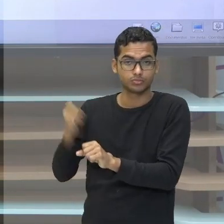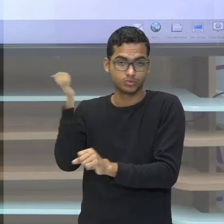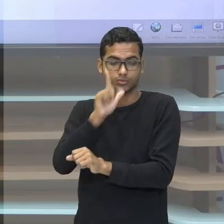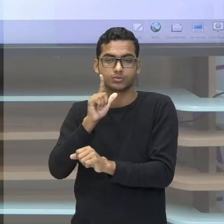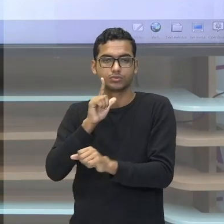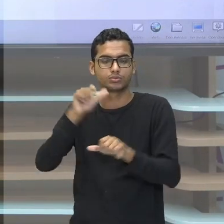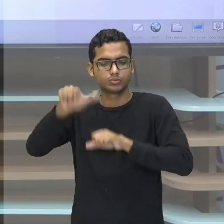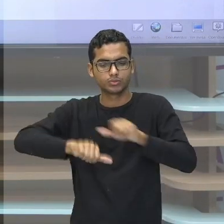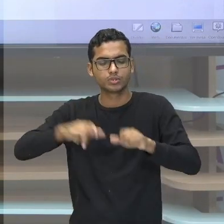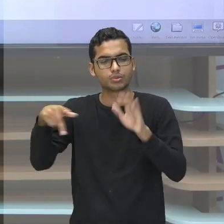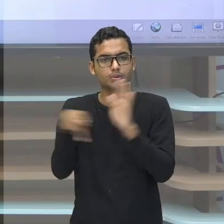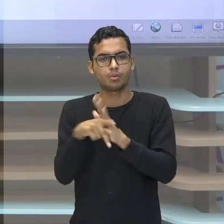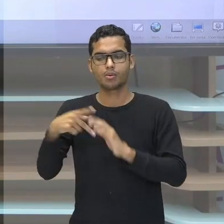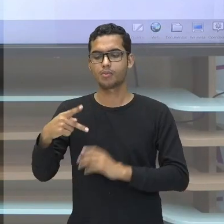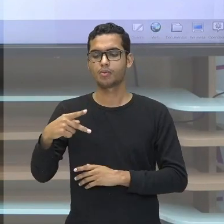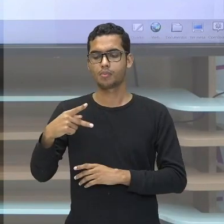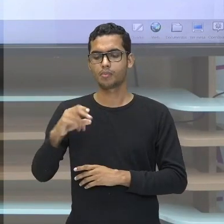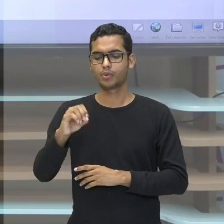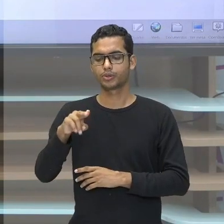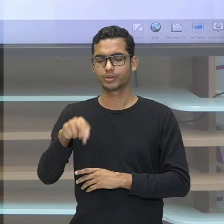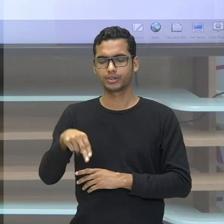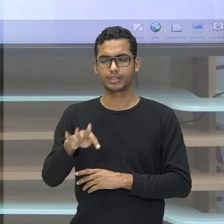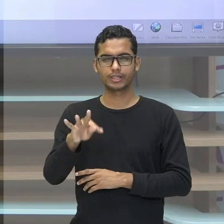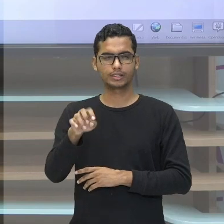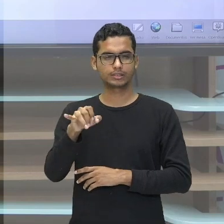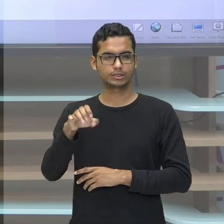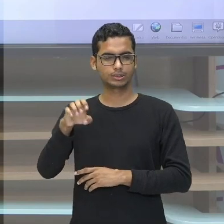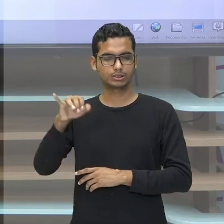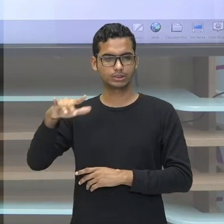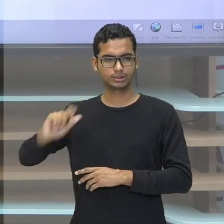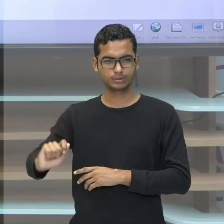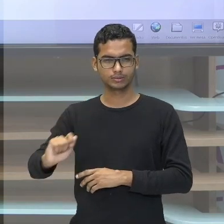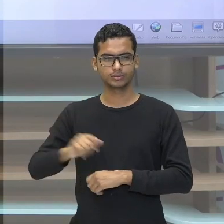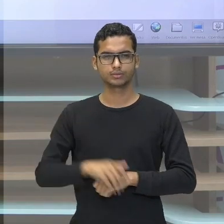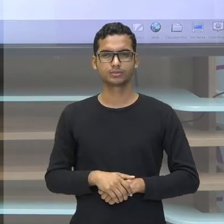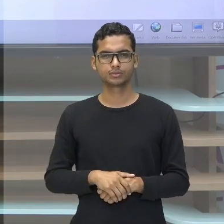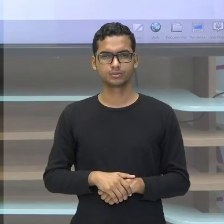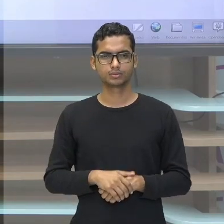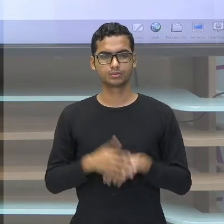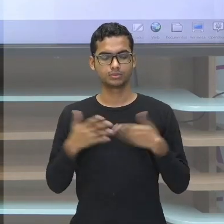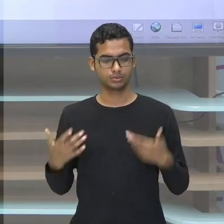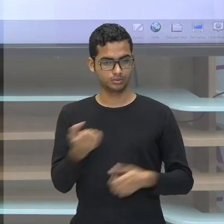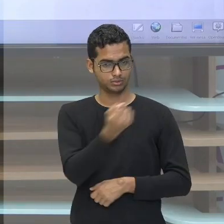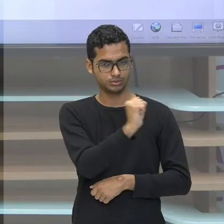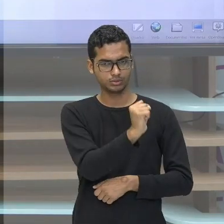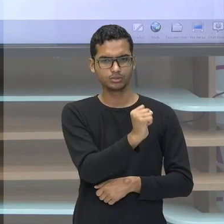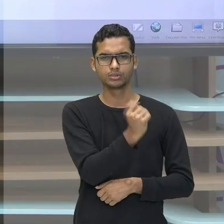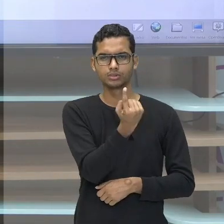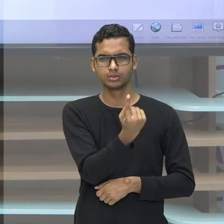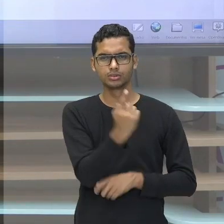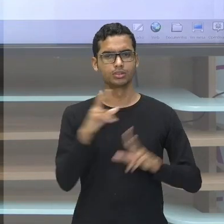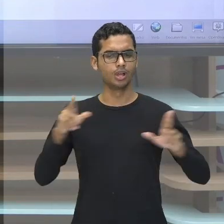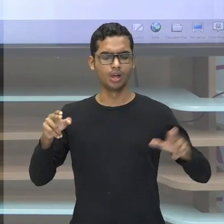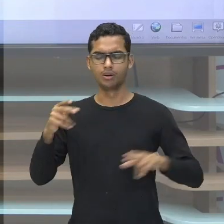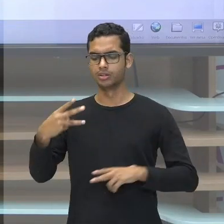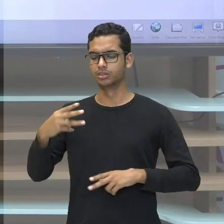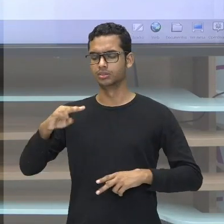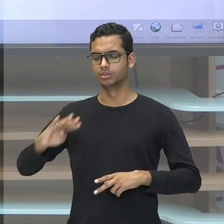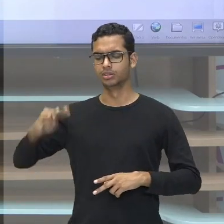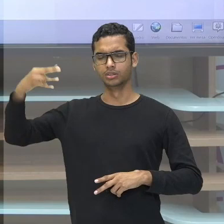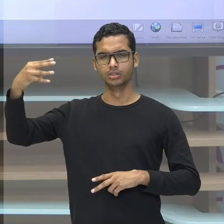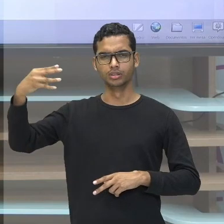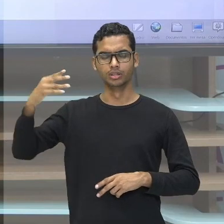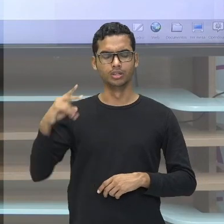potência. Então, 81 é a mesma coisa que 3 elevado a 4, tá?